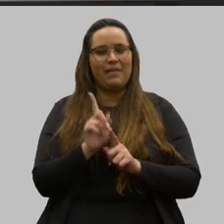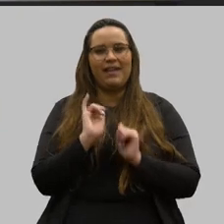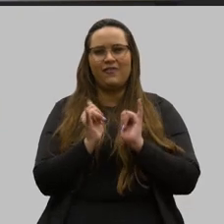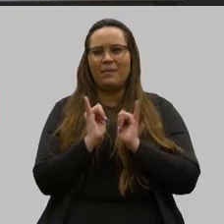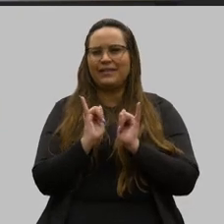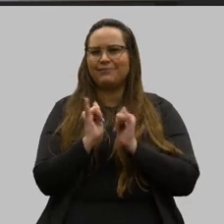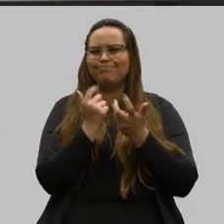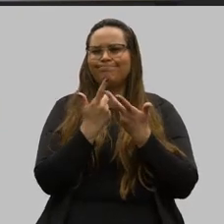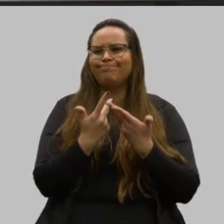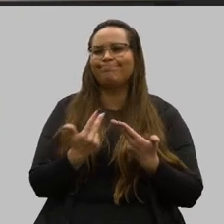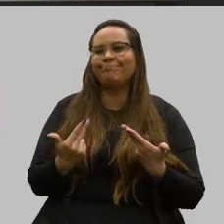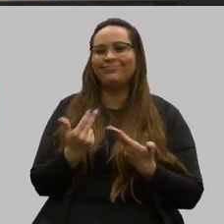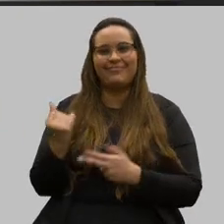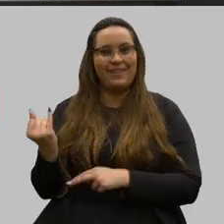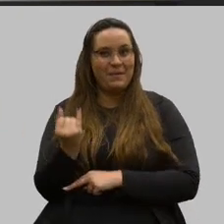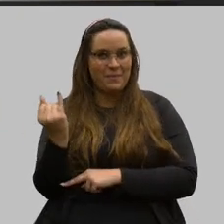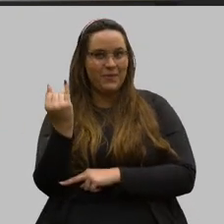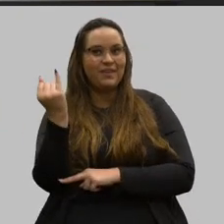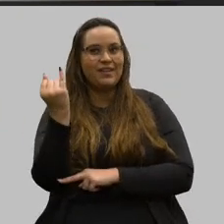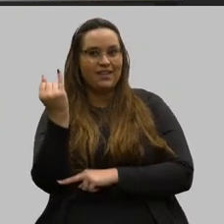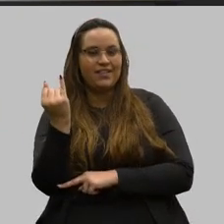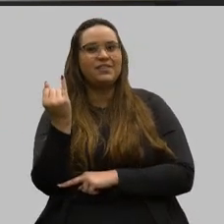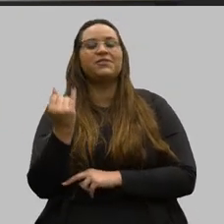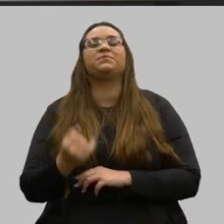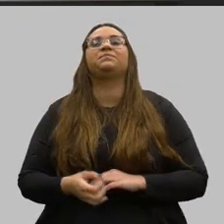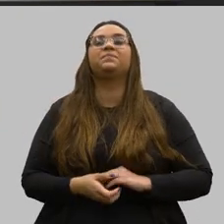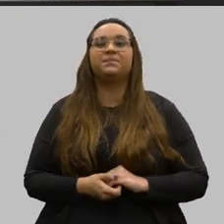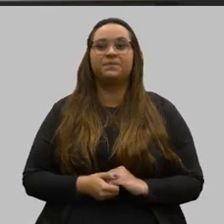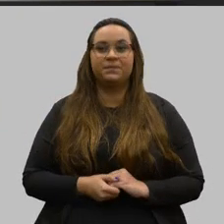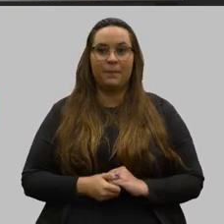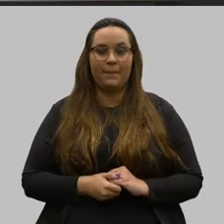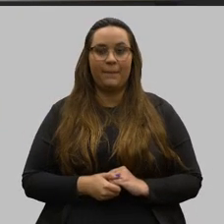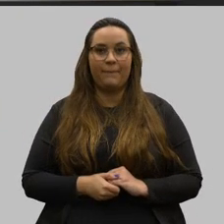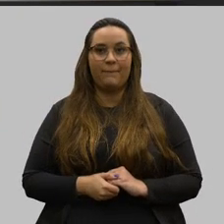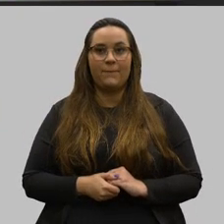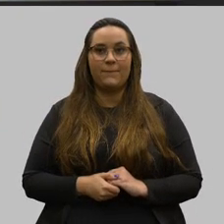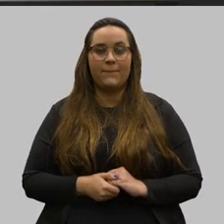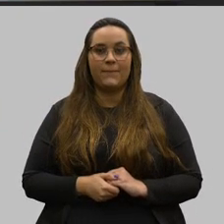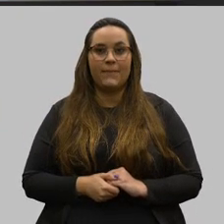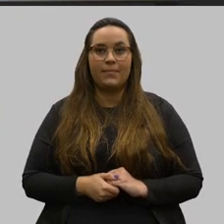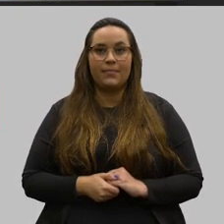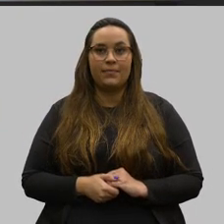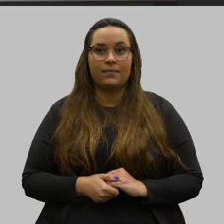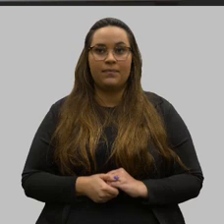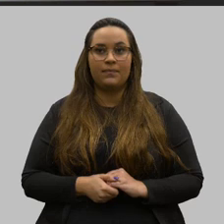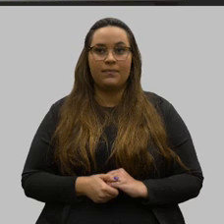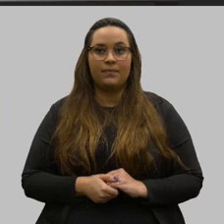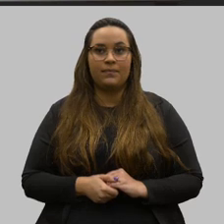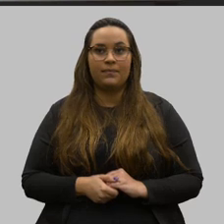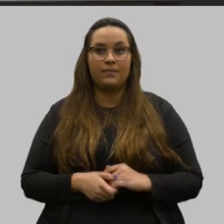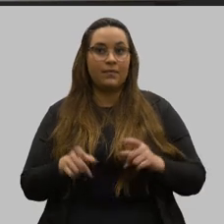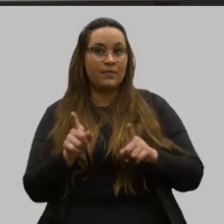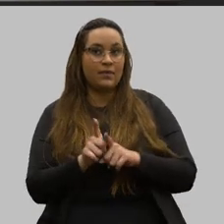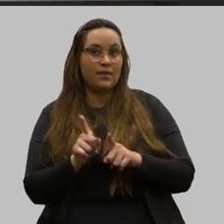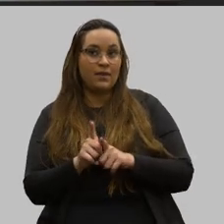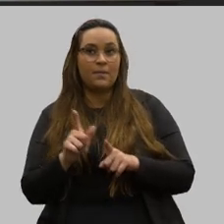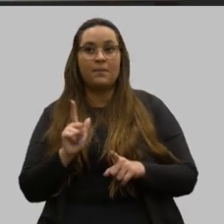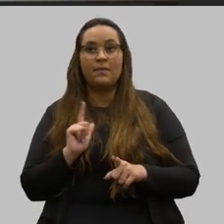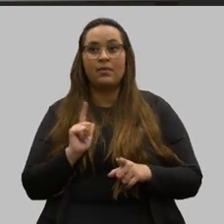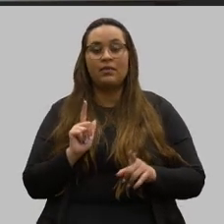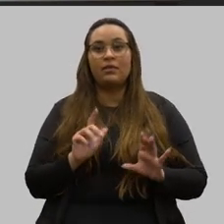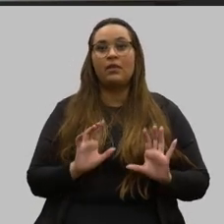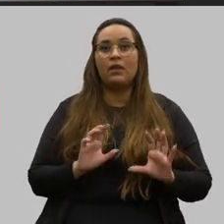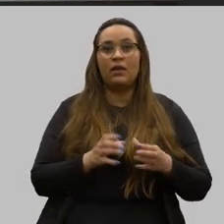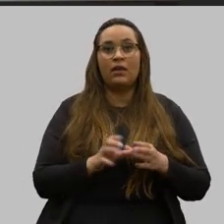inclusive outros órgãos vão fazer parte dessa atuação da mesma forma como nós temos equipes que a gente forma pro período de